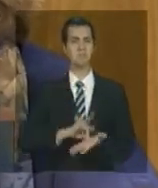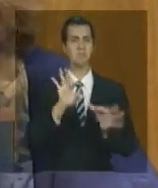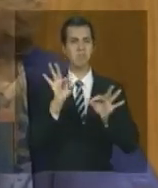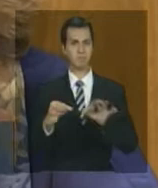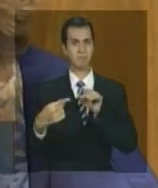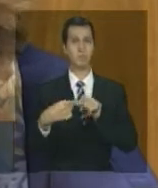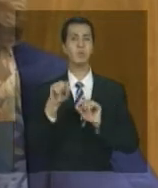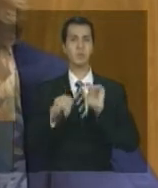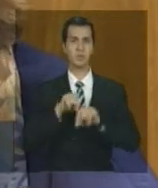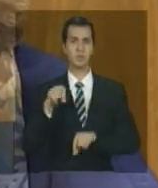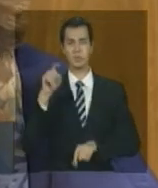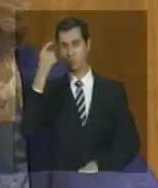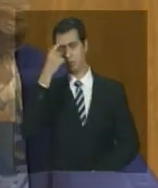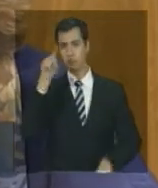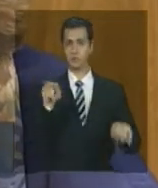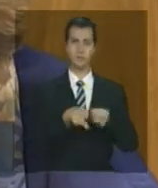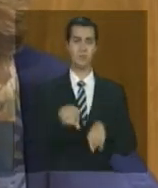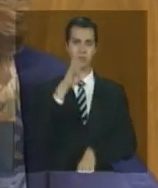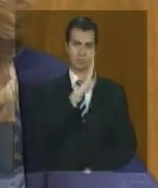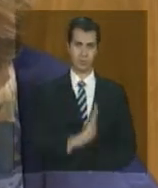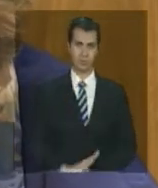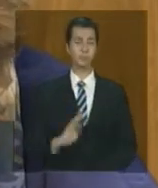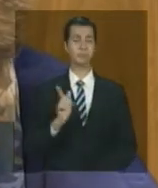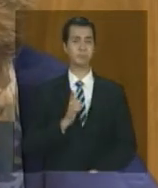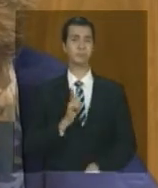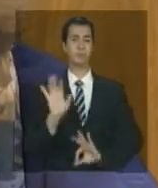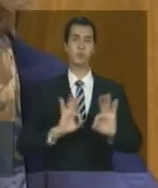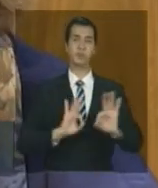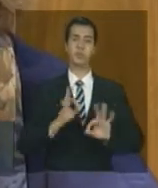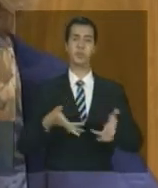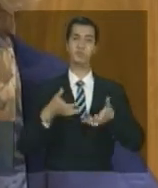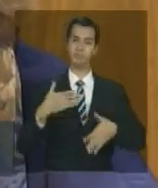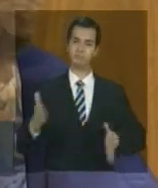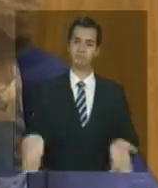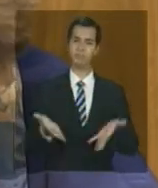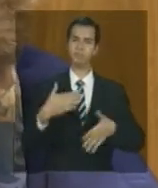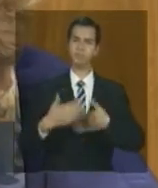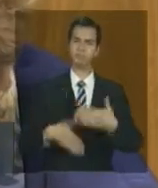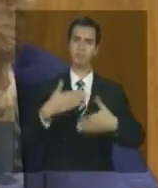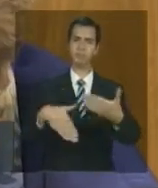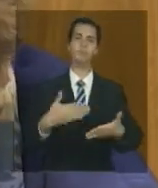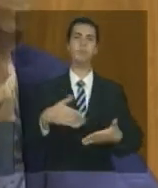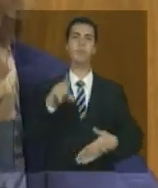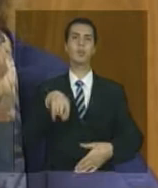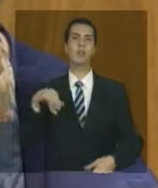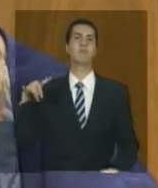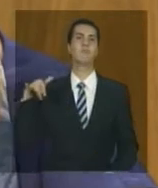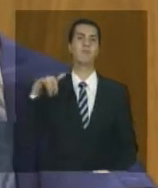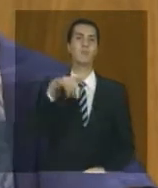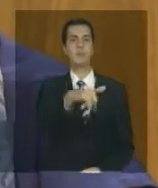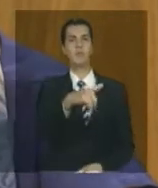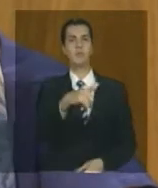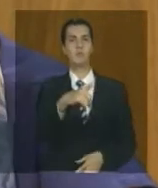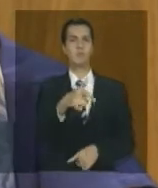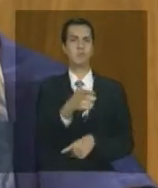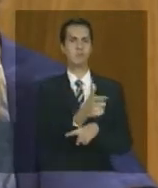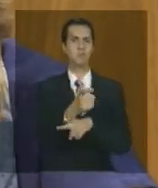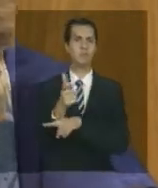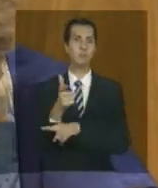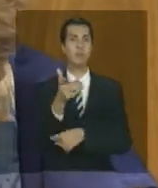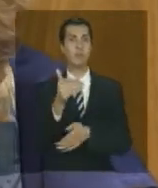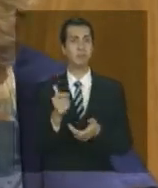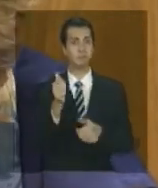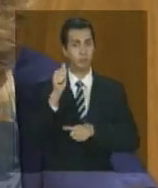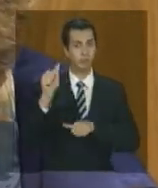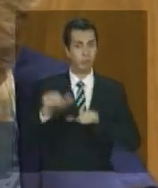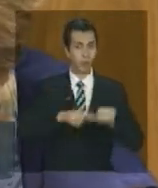e Brasil, ambos têm projetos de modernização das suas frotas de caças, assim como projetos